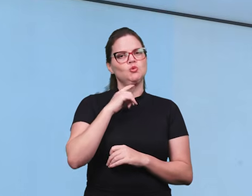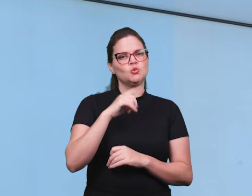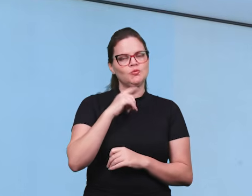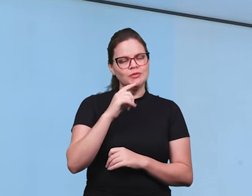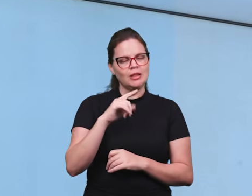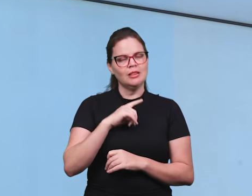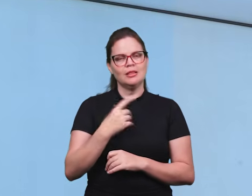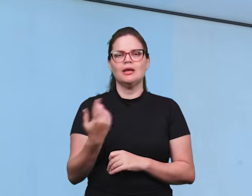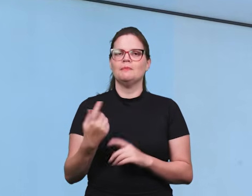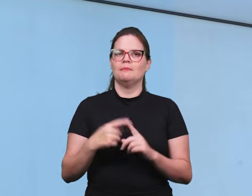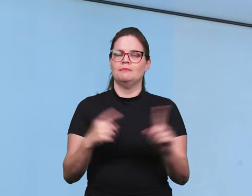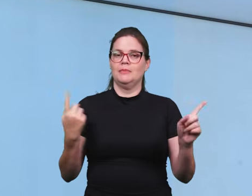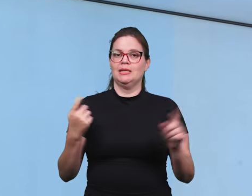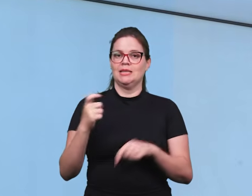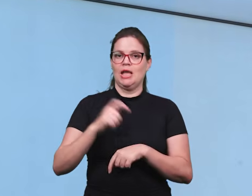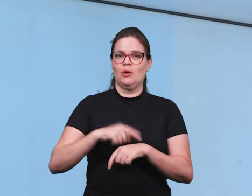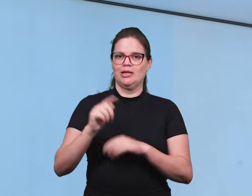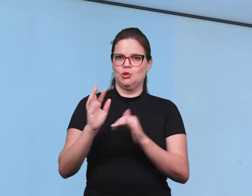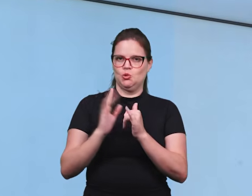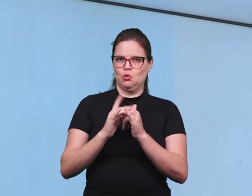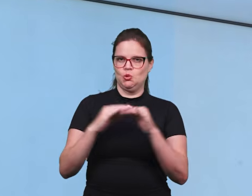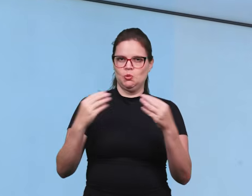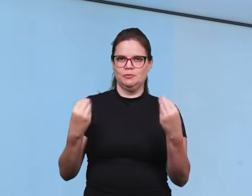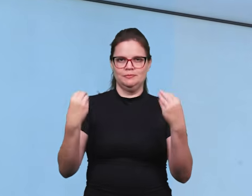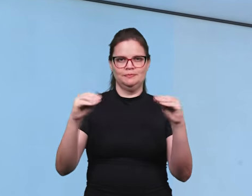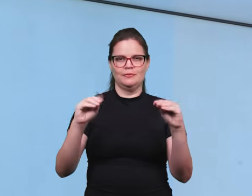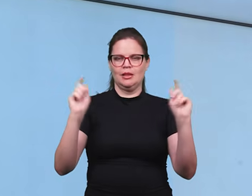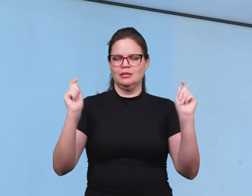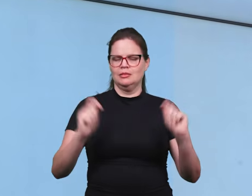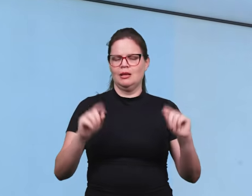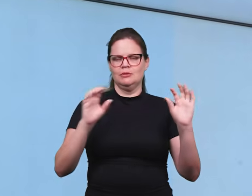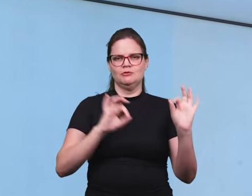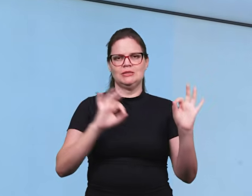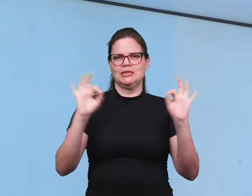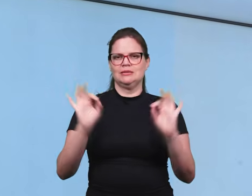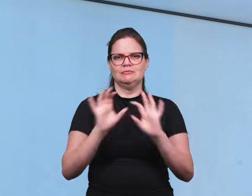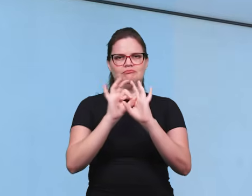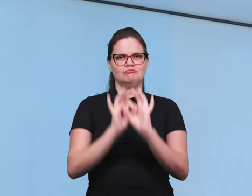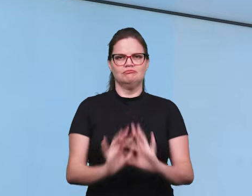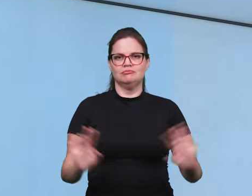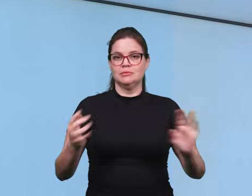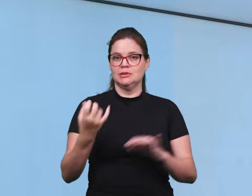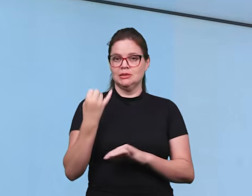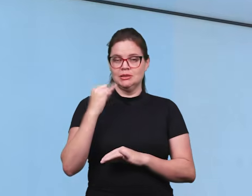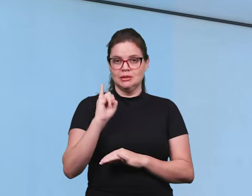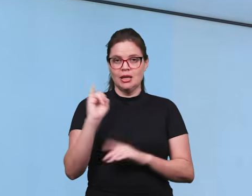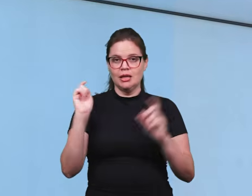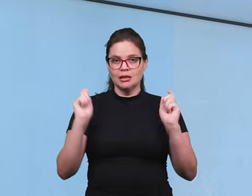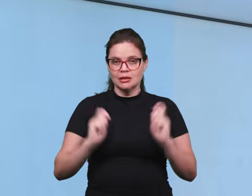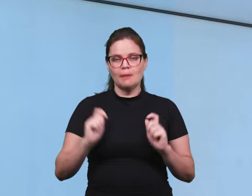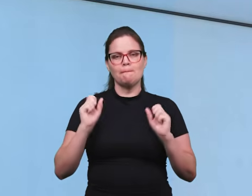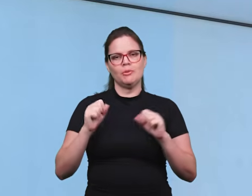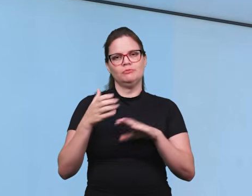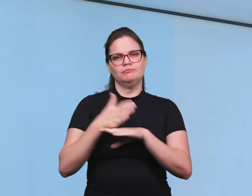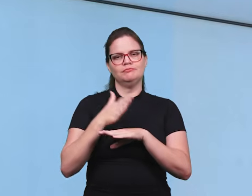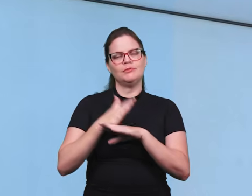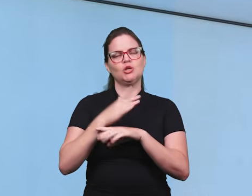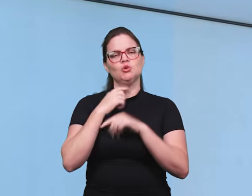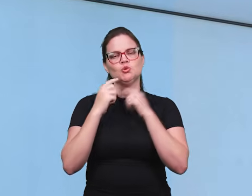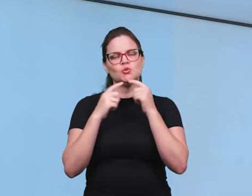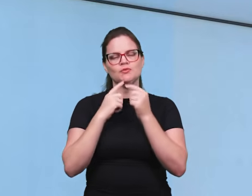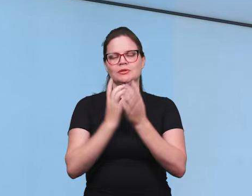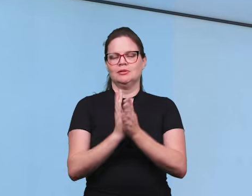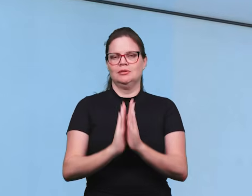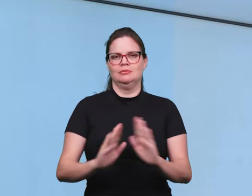E quando ficar disponível no YouTube, esse programa vai ficar eternamente ali no nosso canal quem tiver pode acessar, vai tirar suas dúvidas